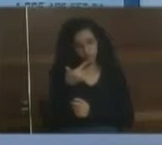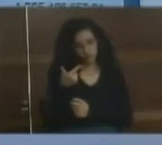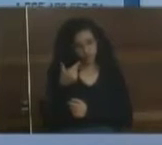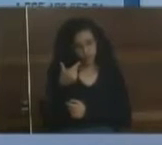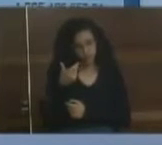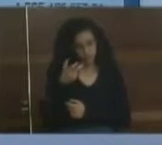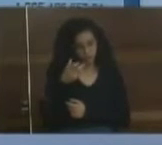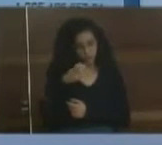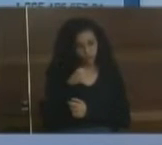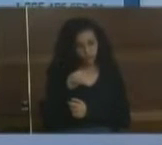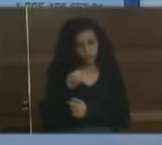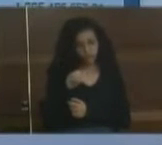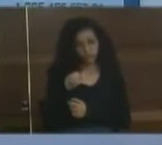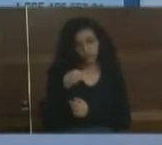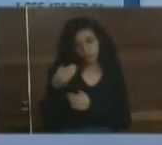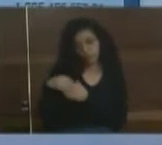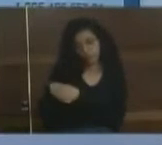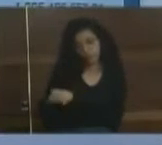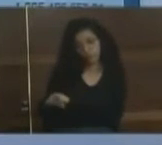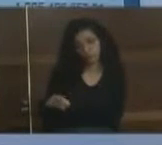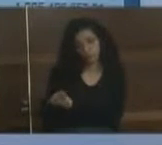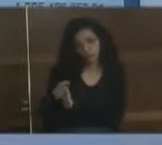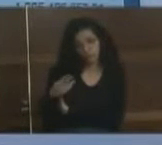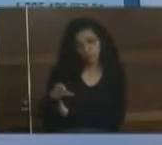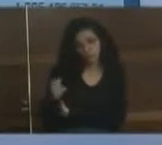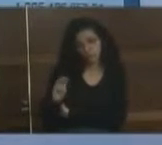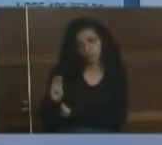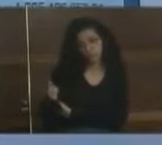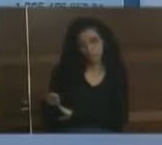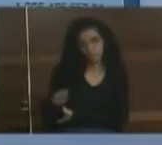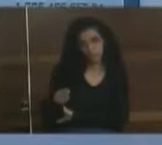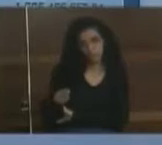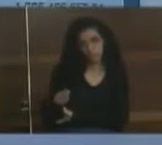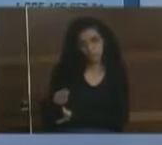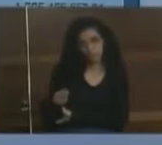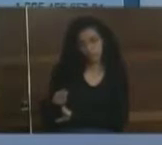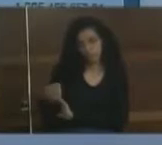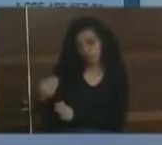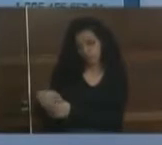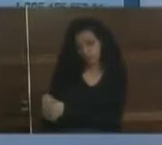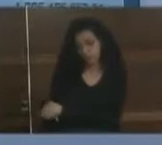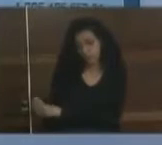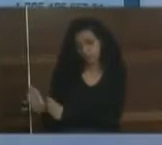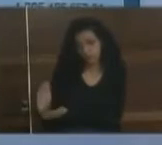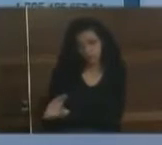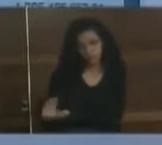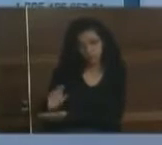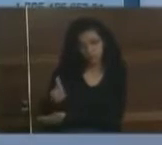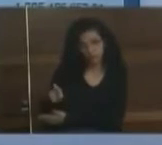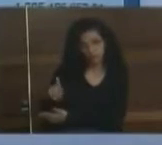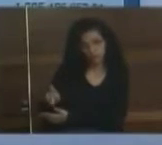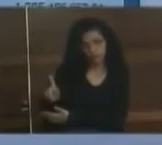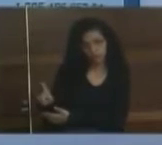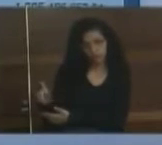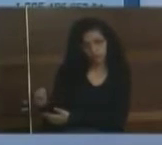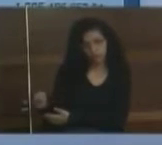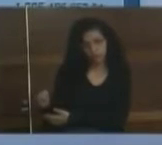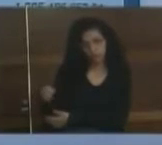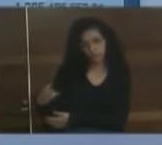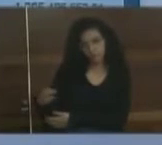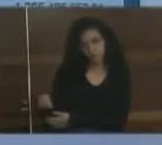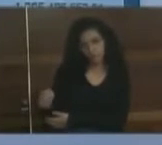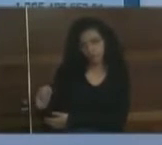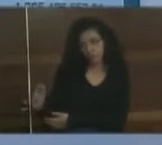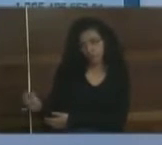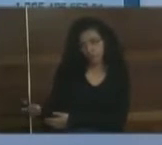89 mil reais reserva de contingência 4 milhões reservas orçamentária do rpps 39